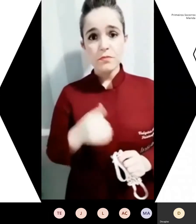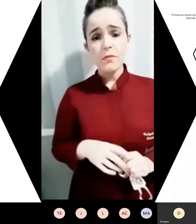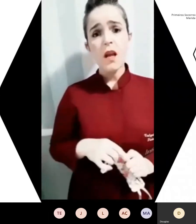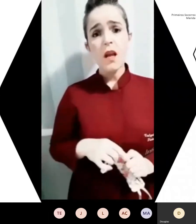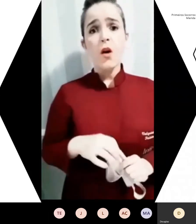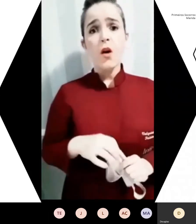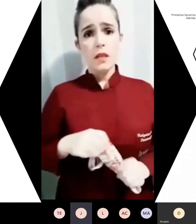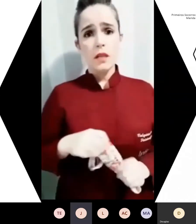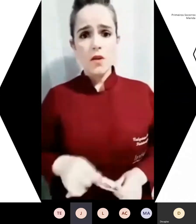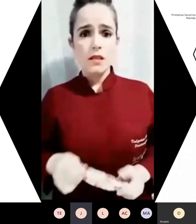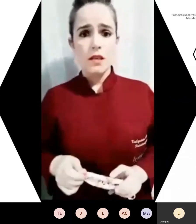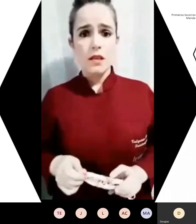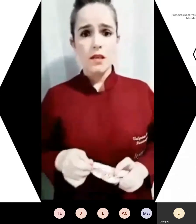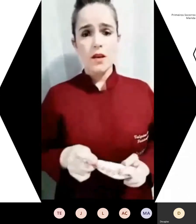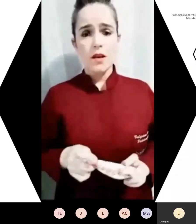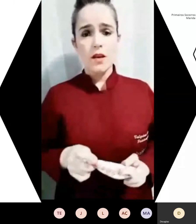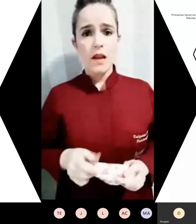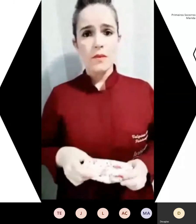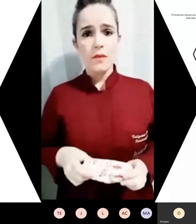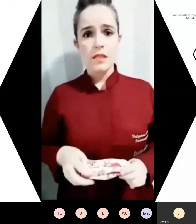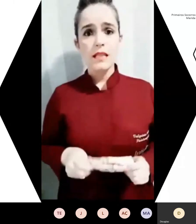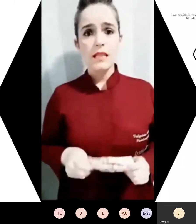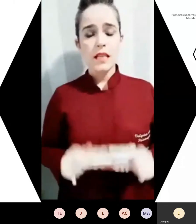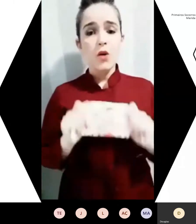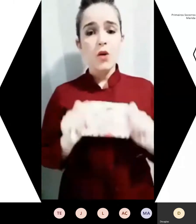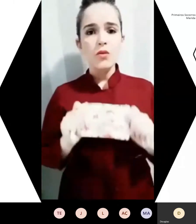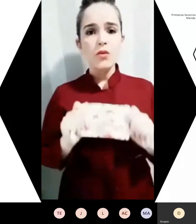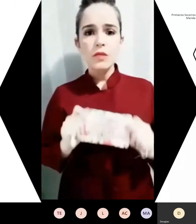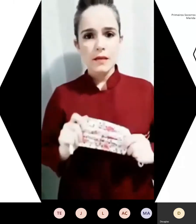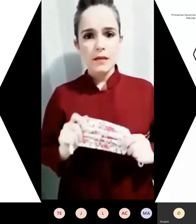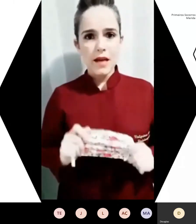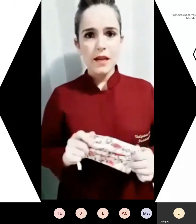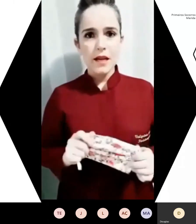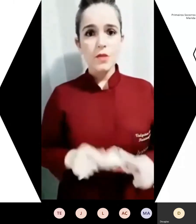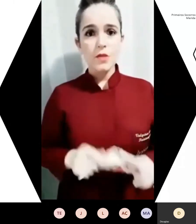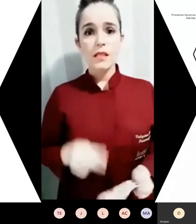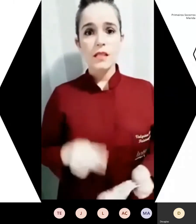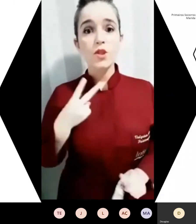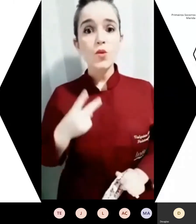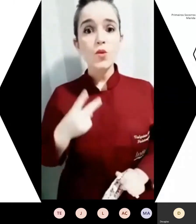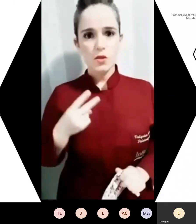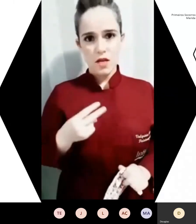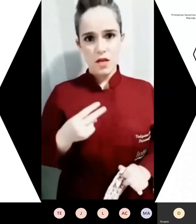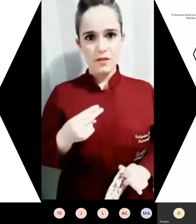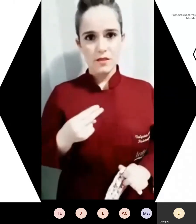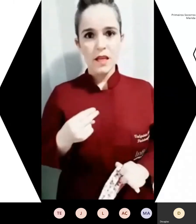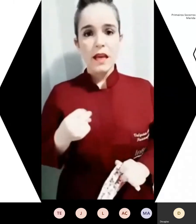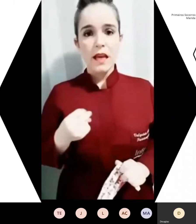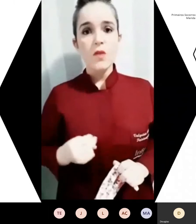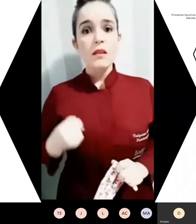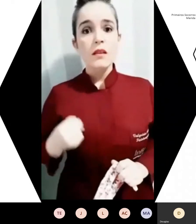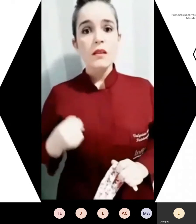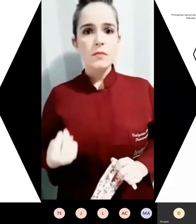saúde. Outra coisa que eu quero falar para vocês é que o uso dessa máscara tem duração de 2